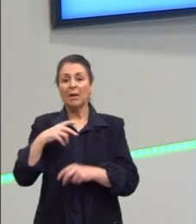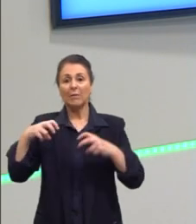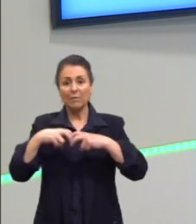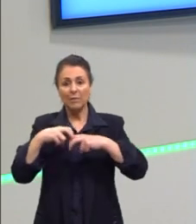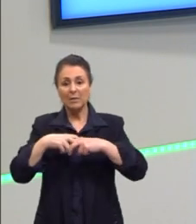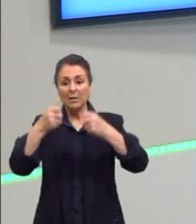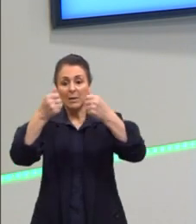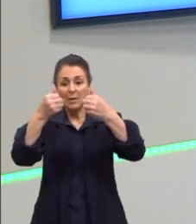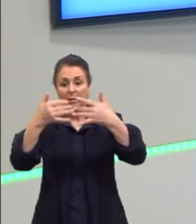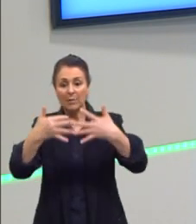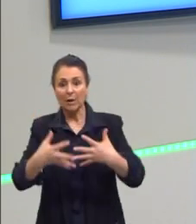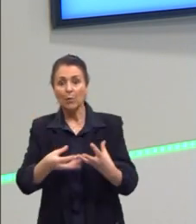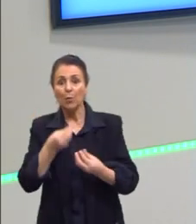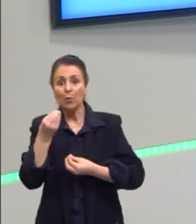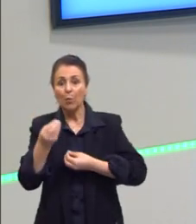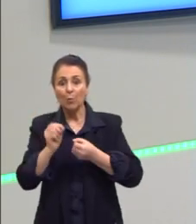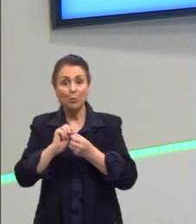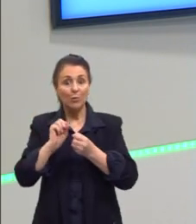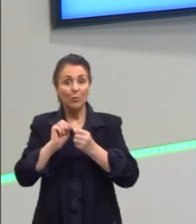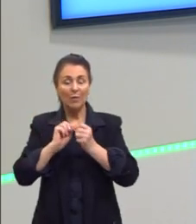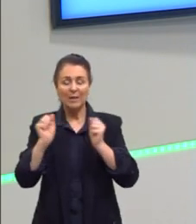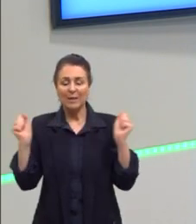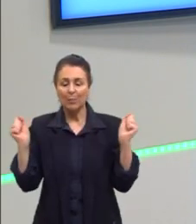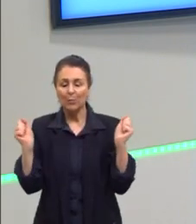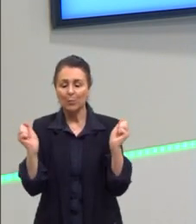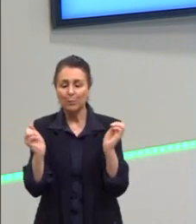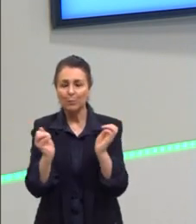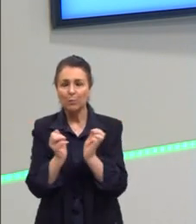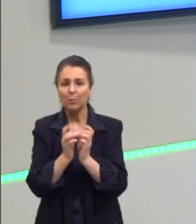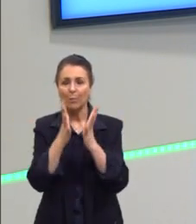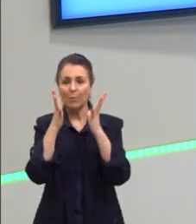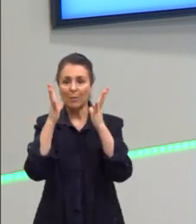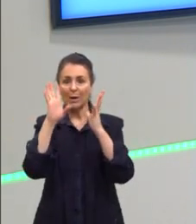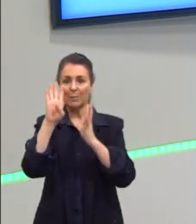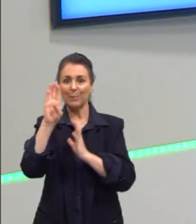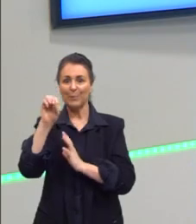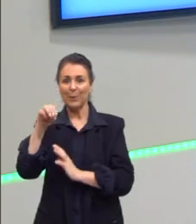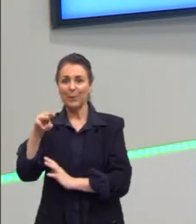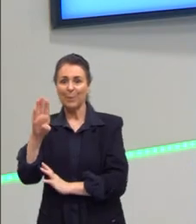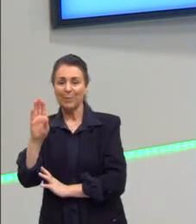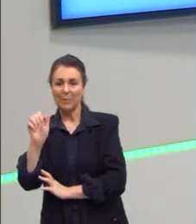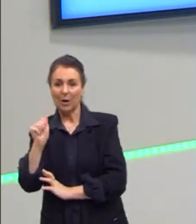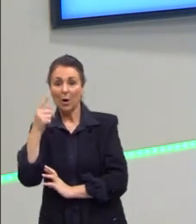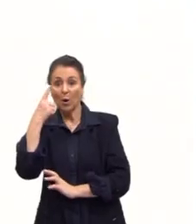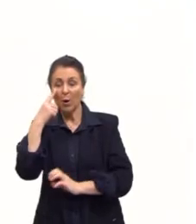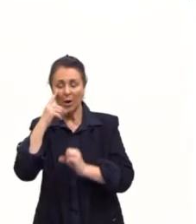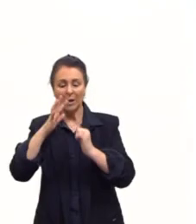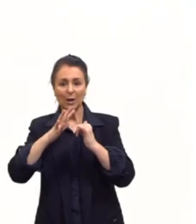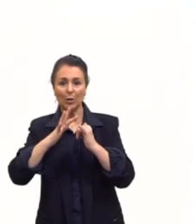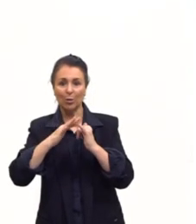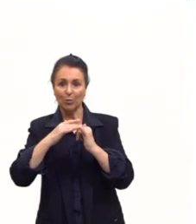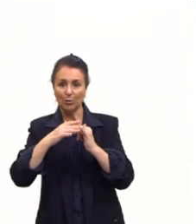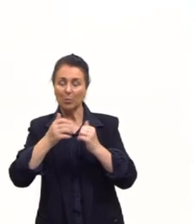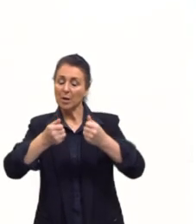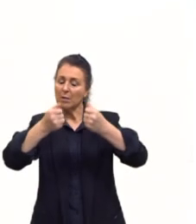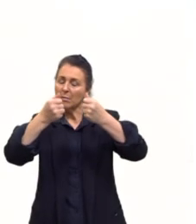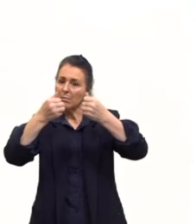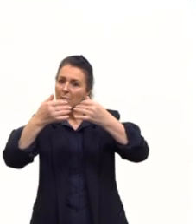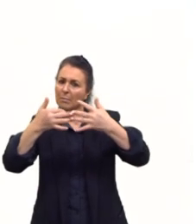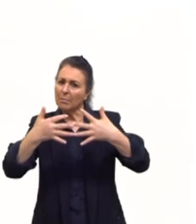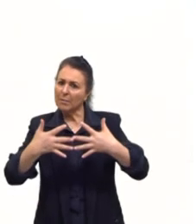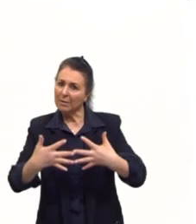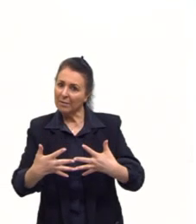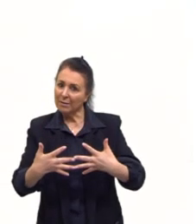questão das Bombas então importante dá uma olhadinha lá no conteúdo tá na playlist do YouTube que explica